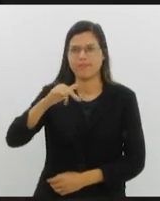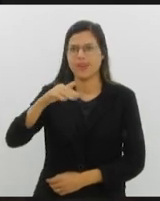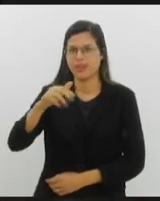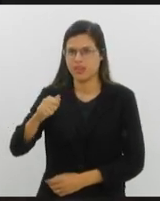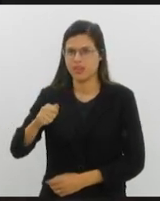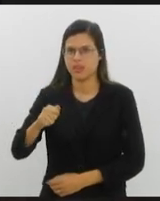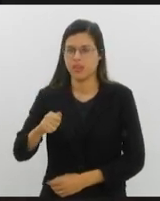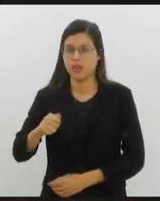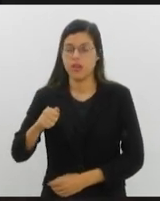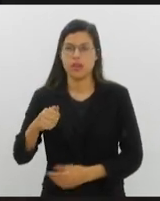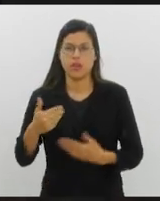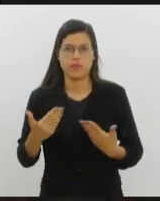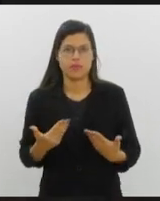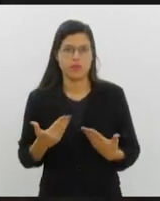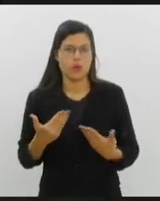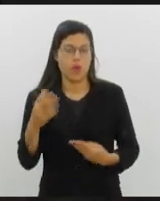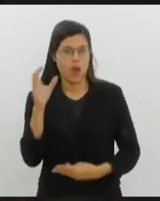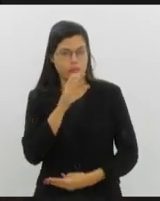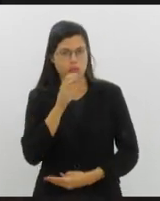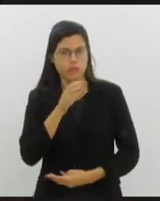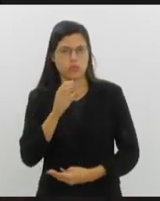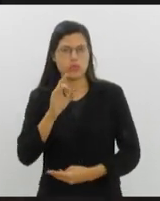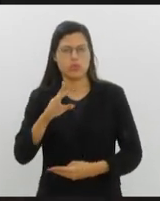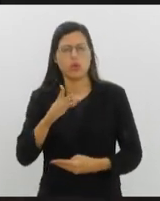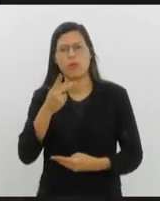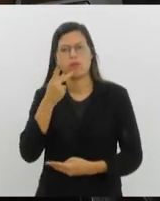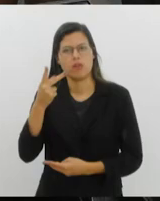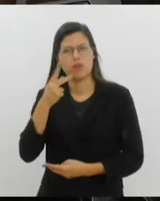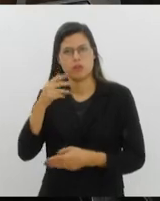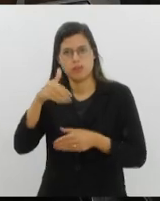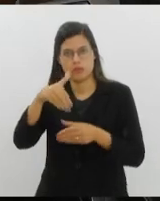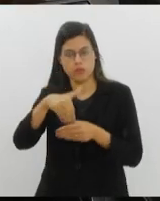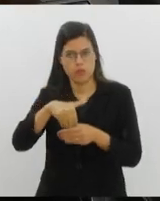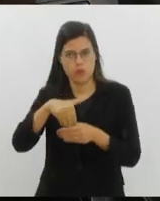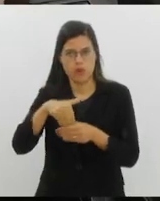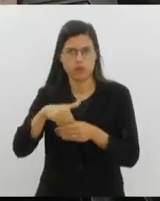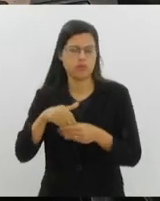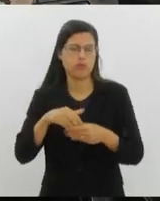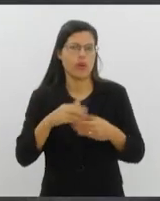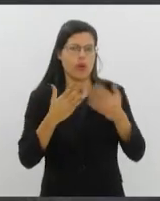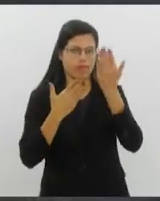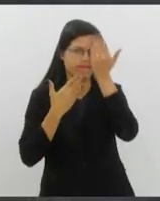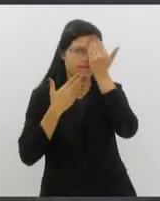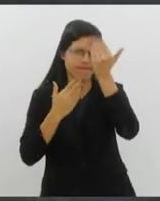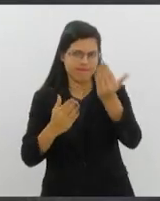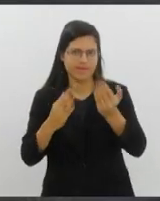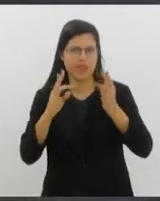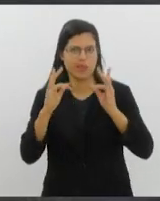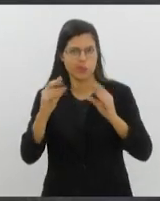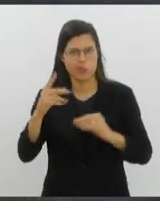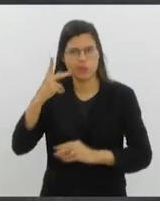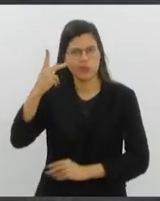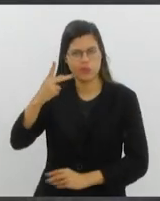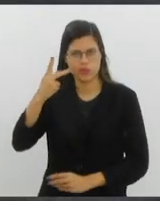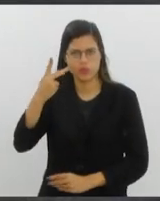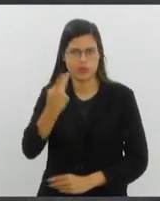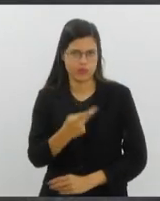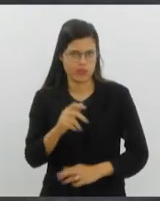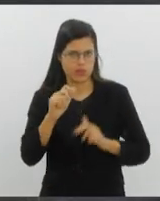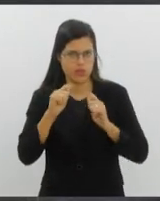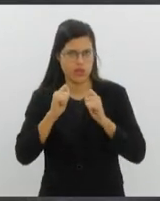presidente. De forma muito rápida, declarar o voto, só mesmo para agradecer a todos os parlamentares